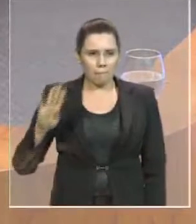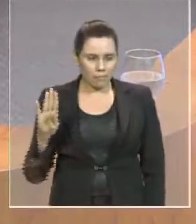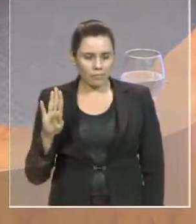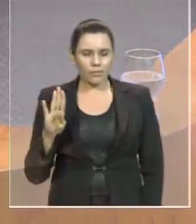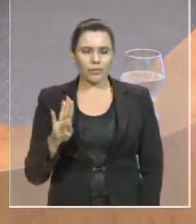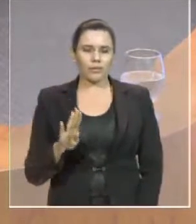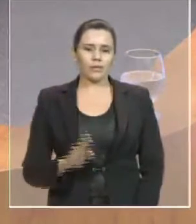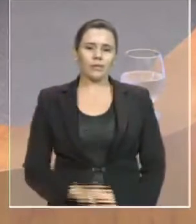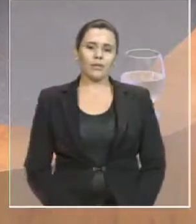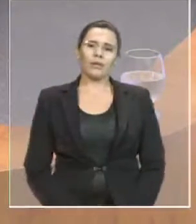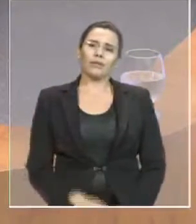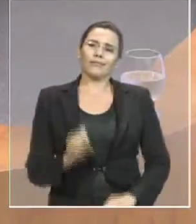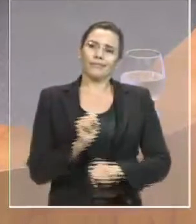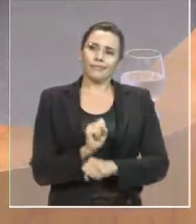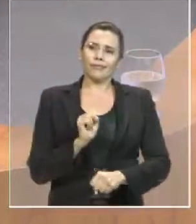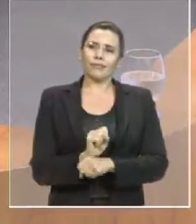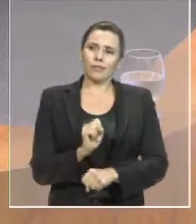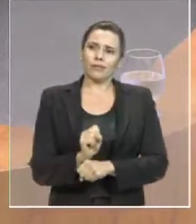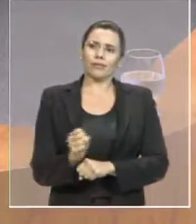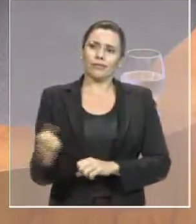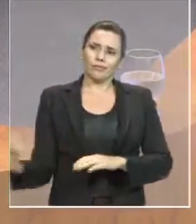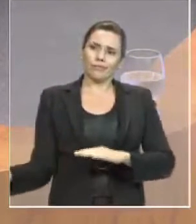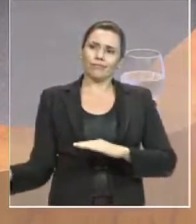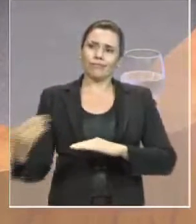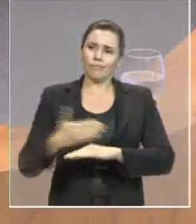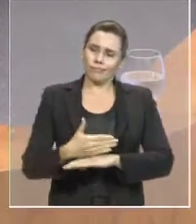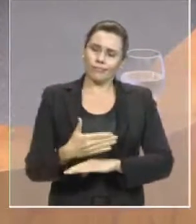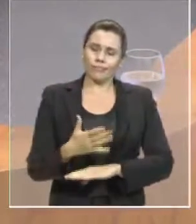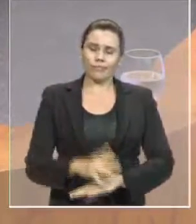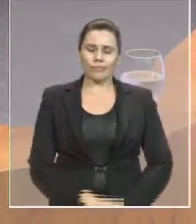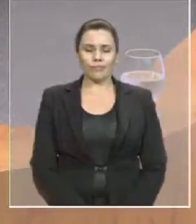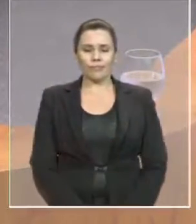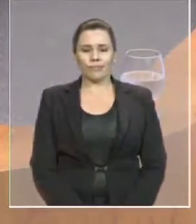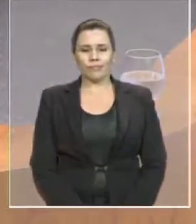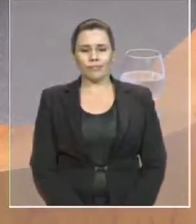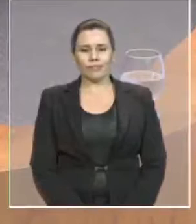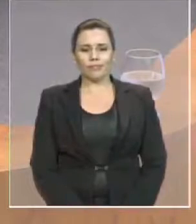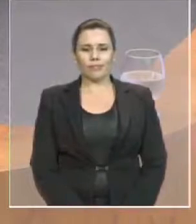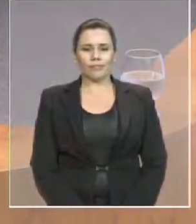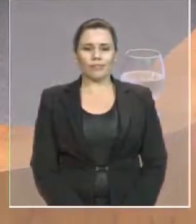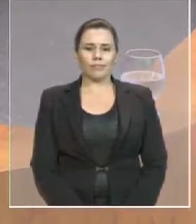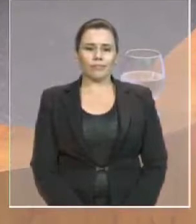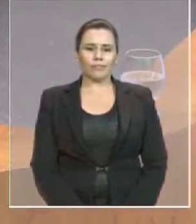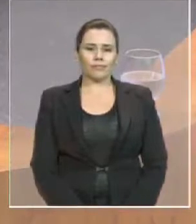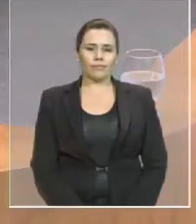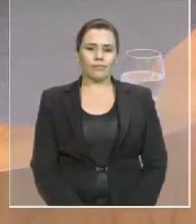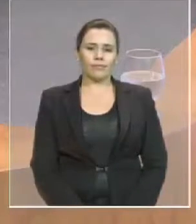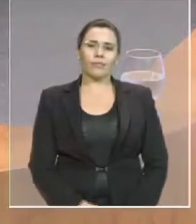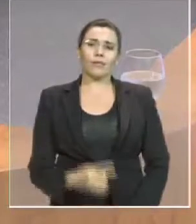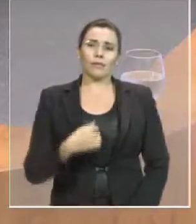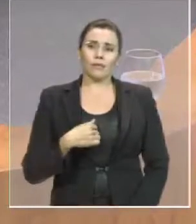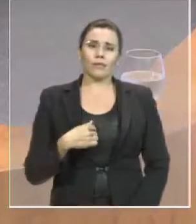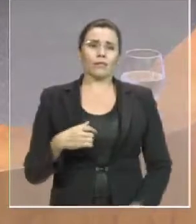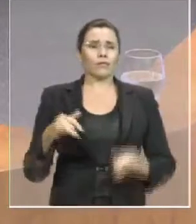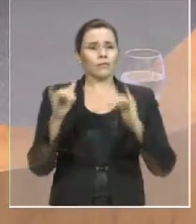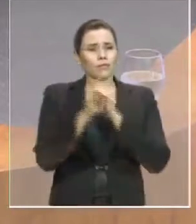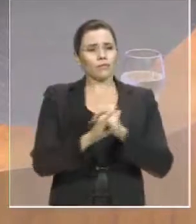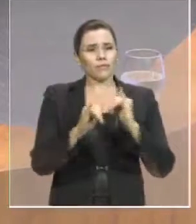inclusive de um outro poder, para tentar evitar essa audiência pública. Eu quero dizer à